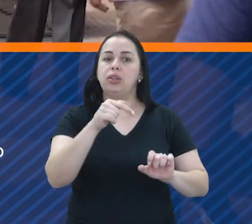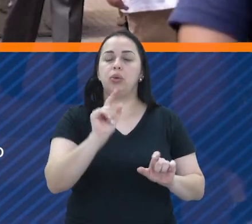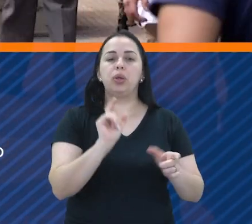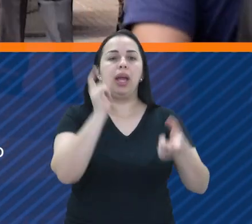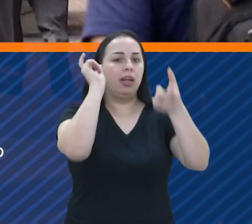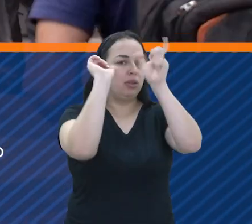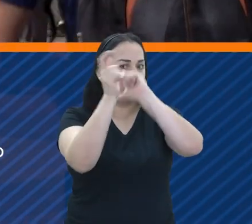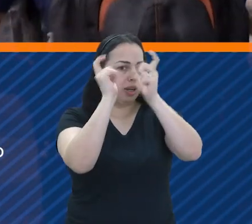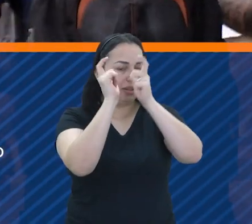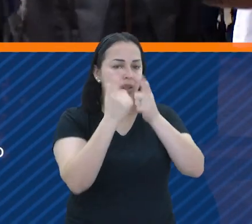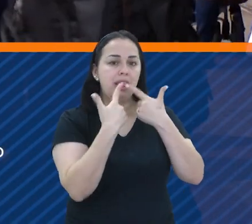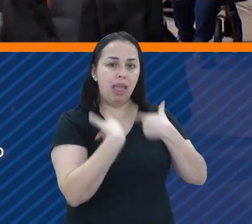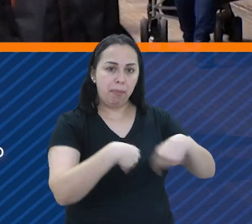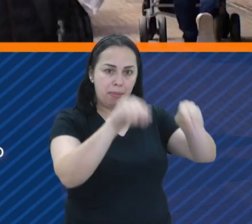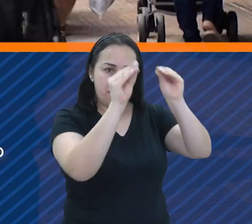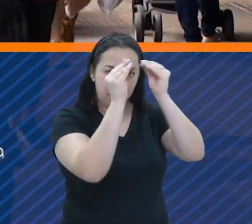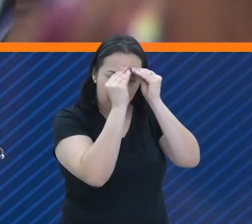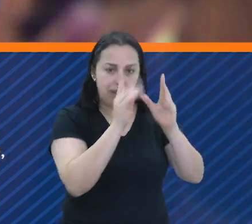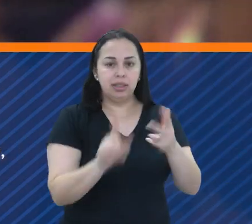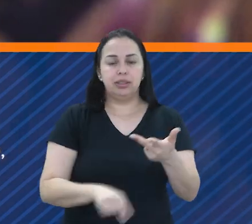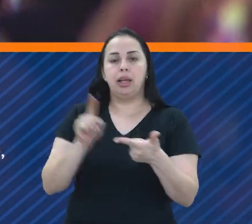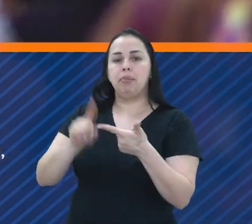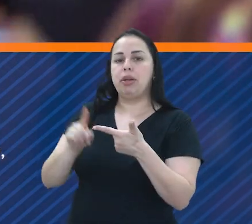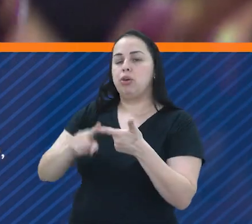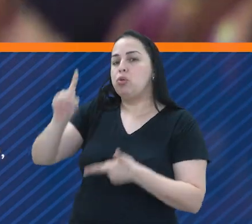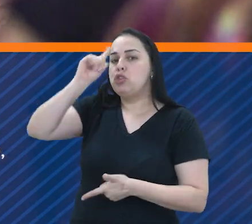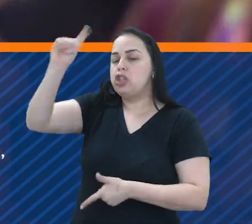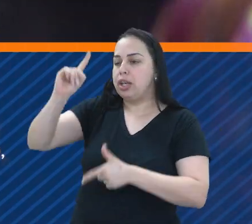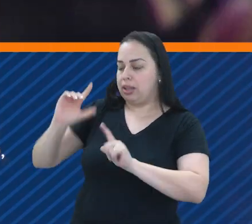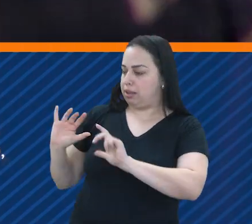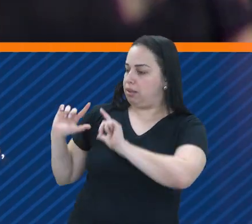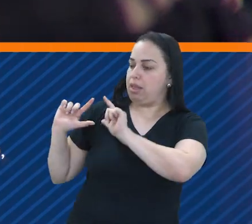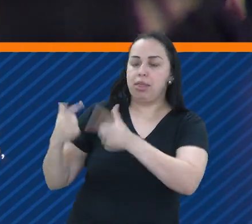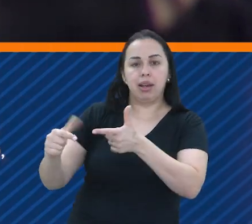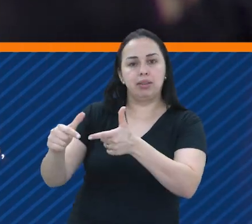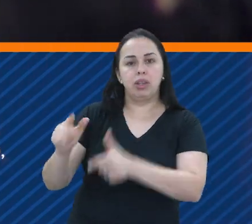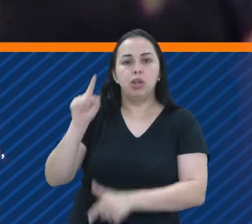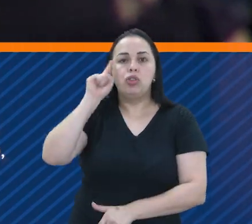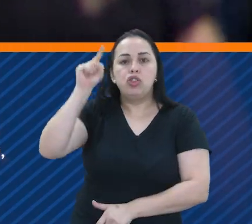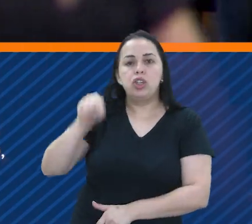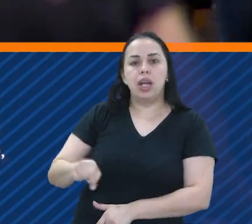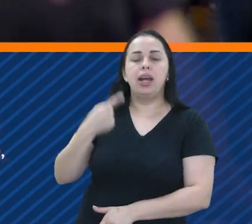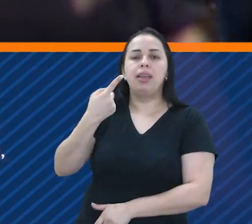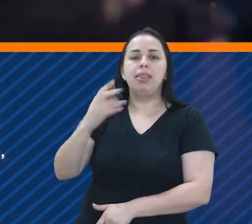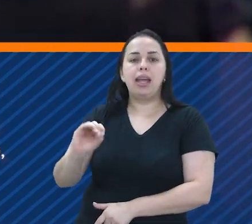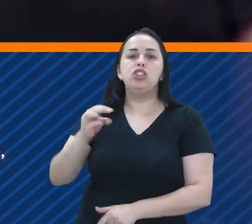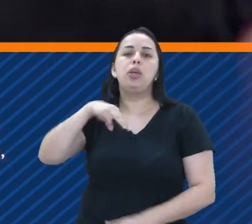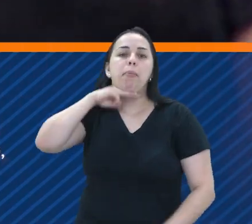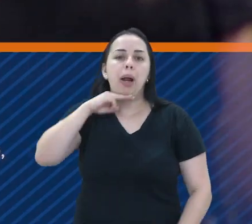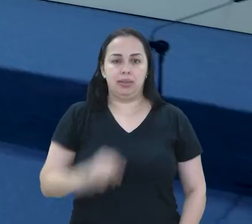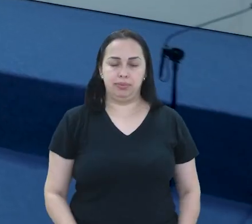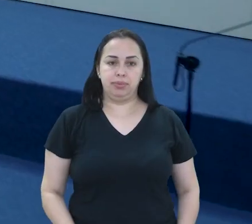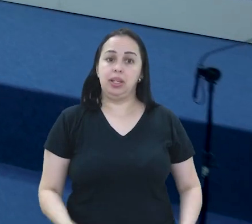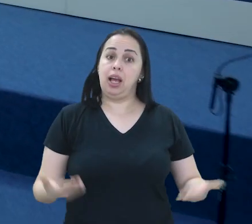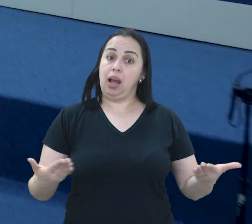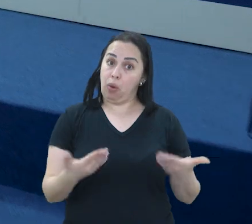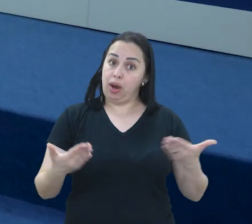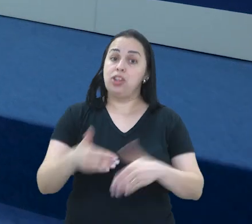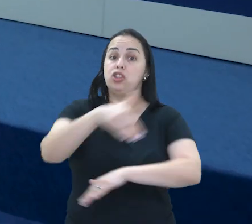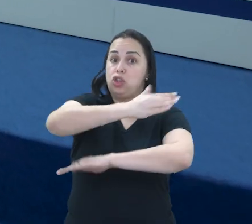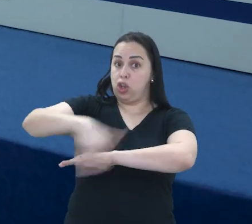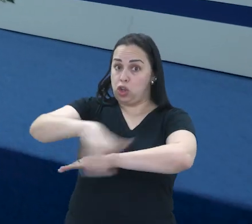do Transtorno do Desenvolvimento da Linguagem e o Dia do Conservadorismo, que seria comemorado no dia 10 de março.